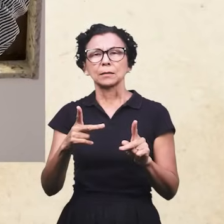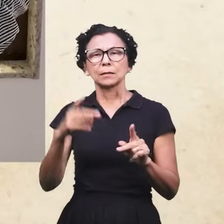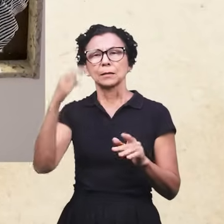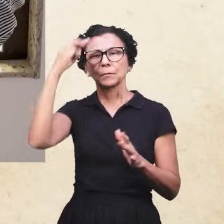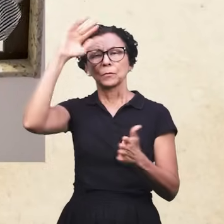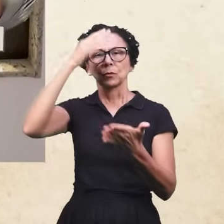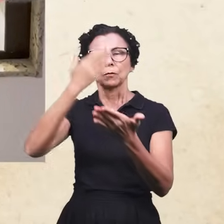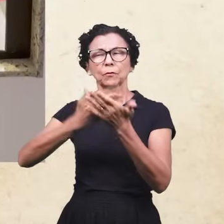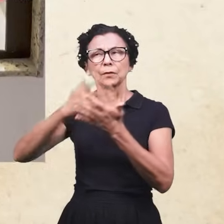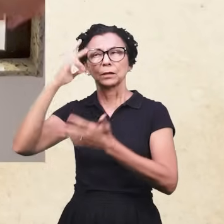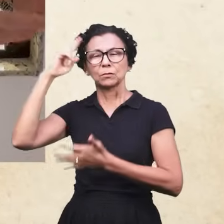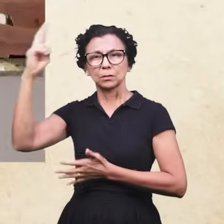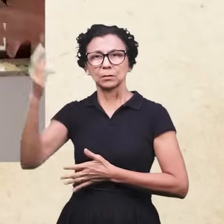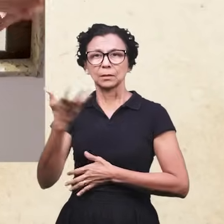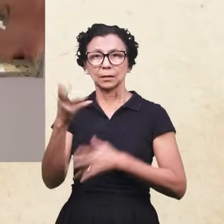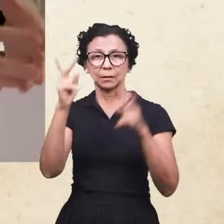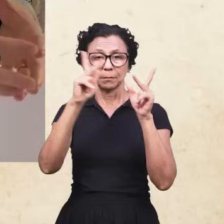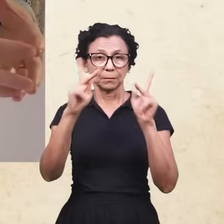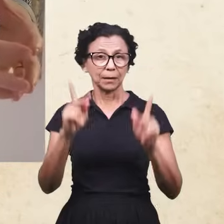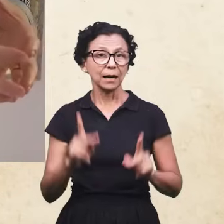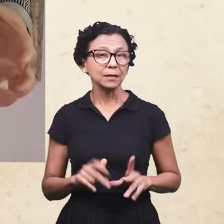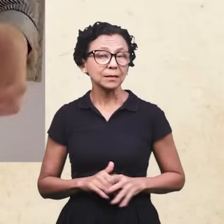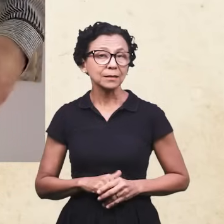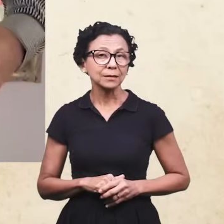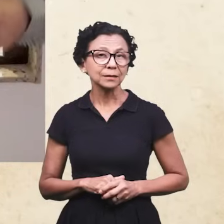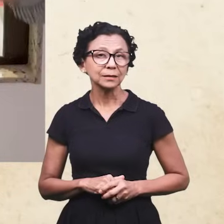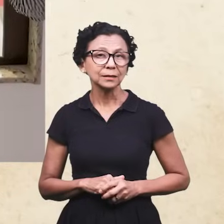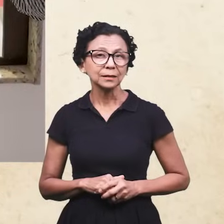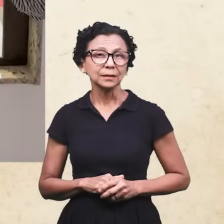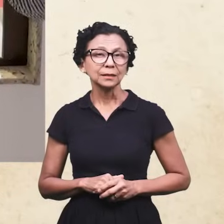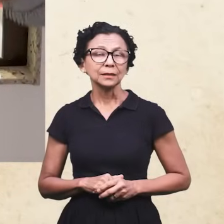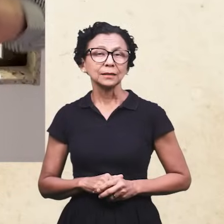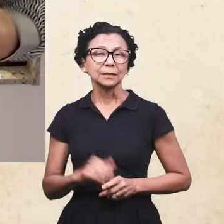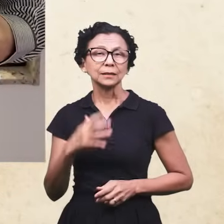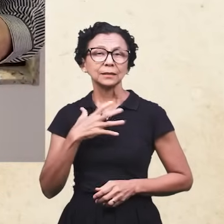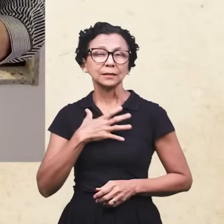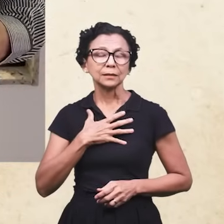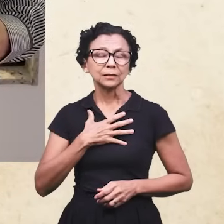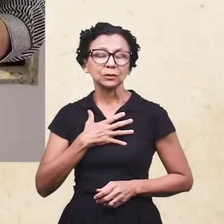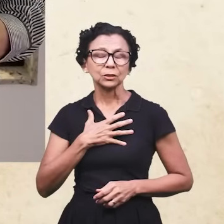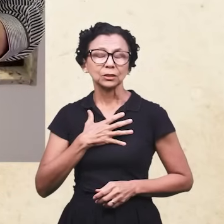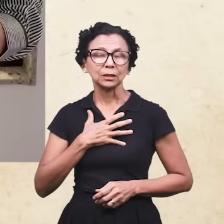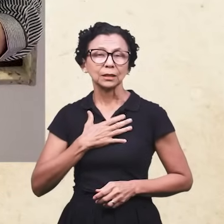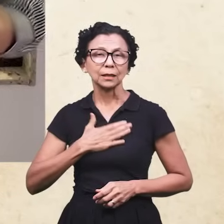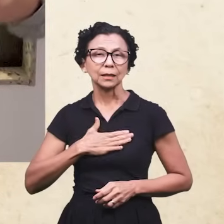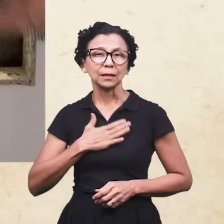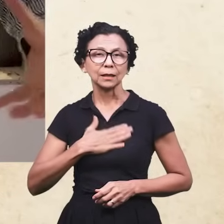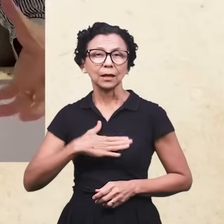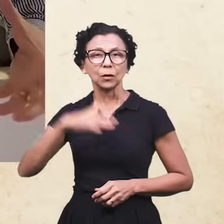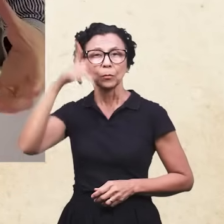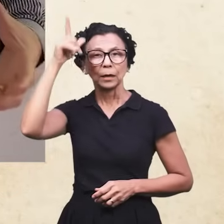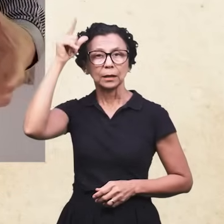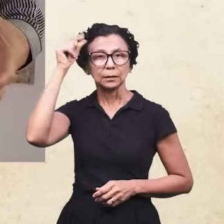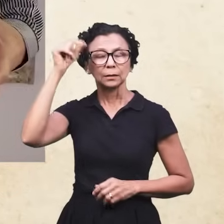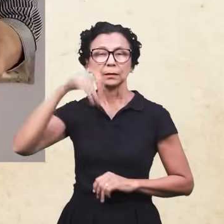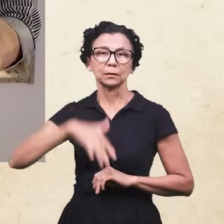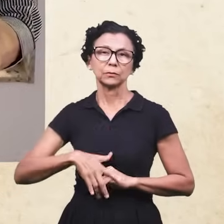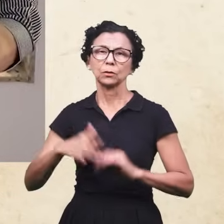ti. Você quer ter uma mente de paz? Você quer ter uma mente tranquila? Busque o